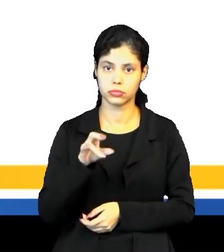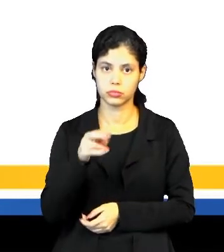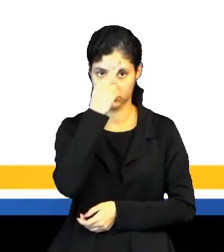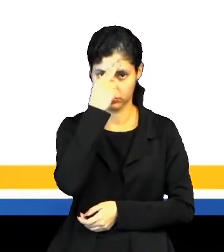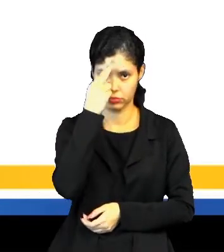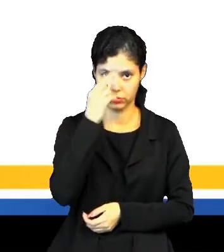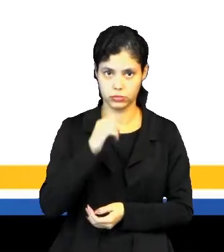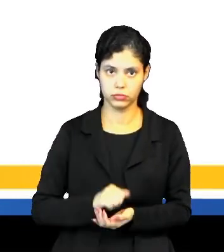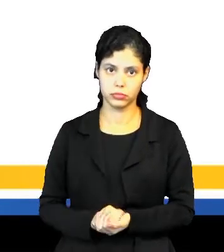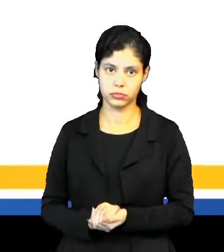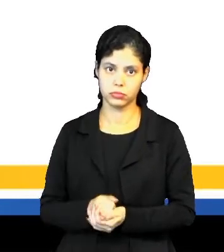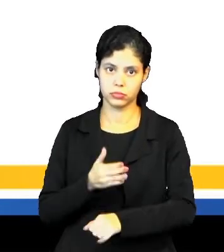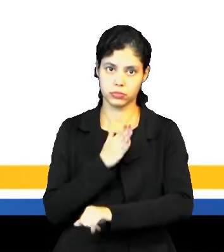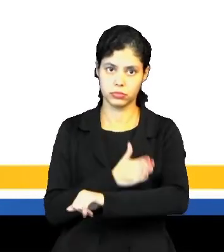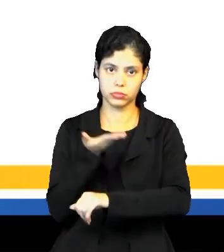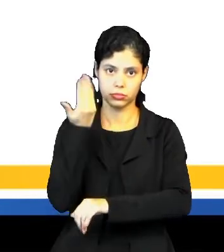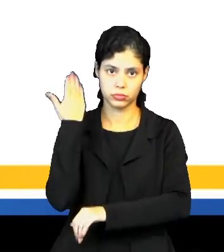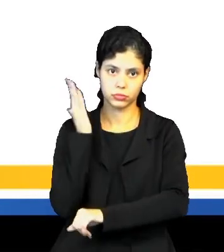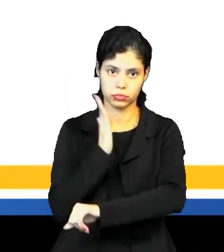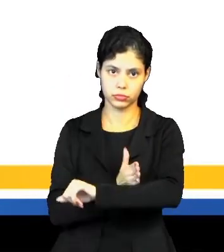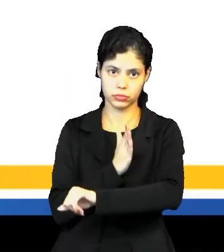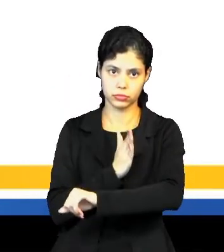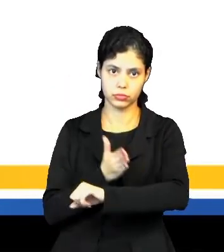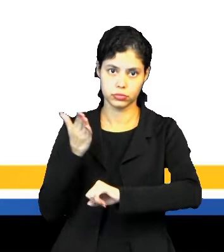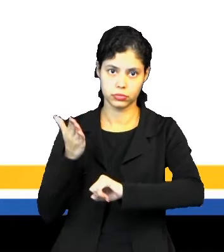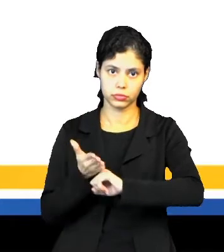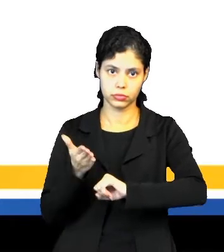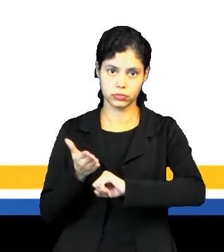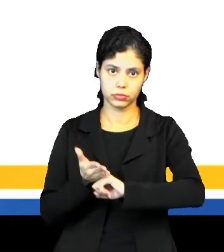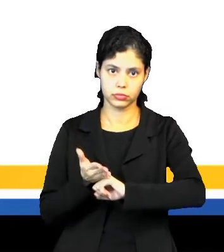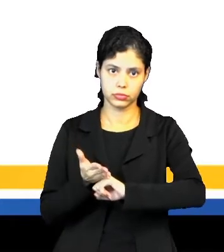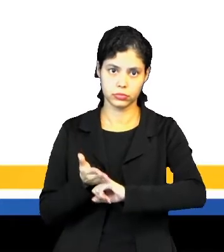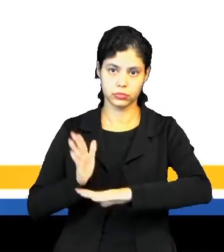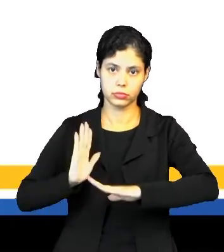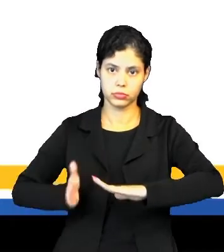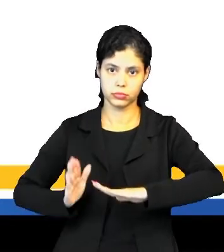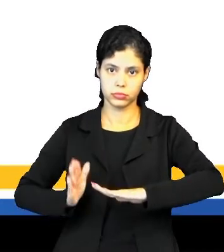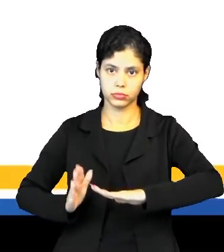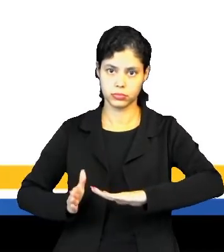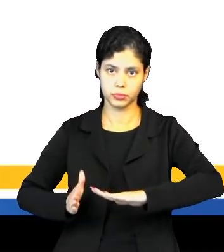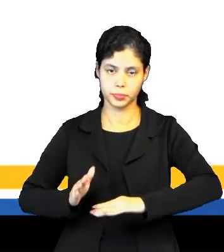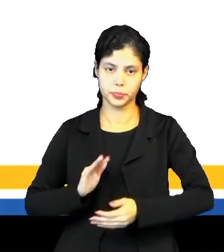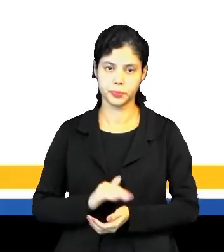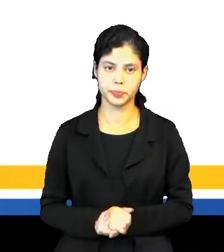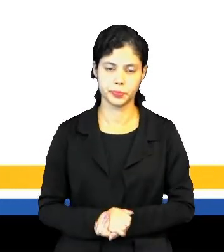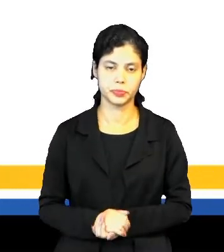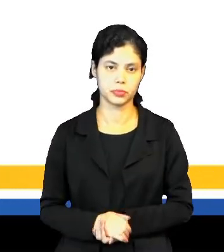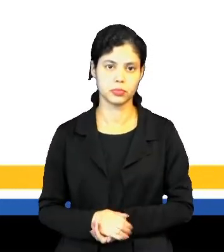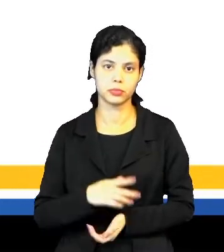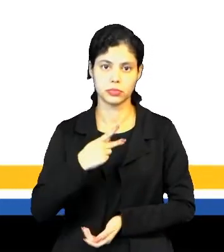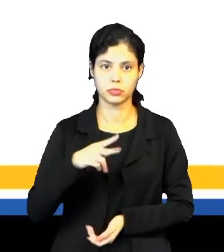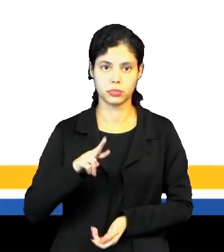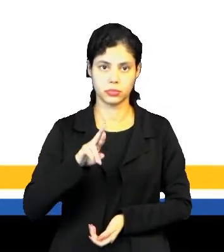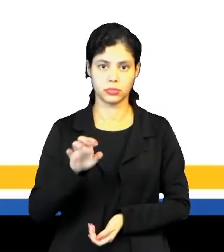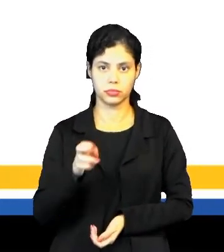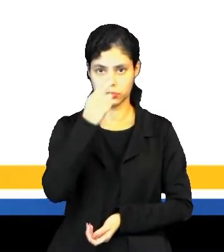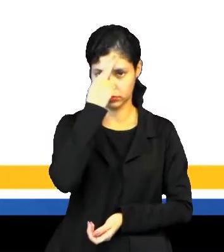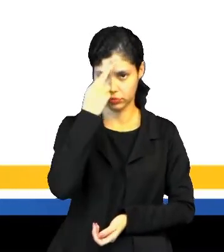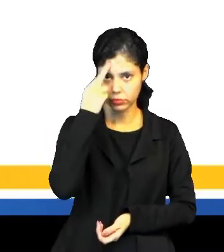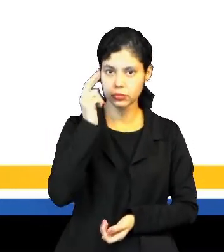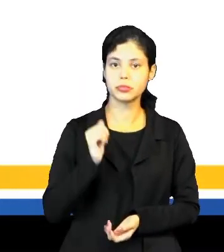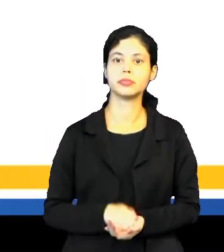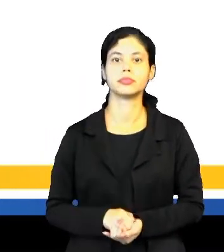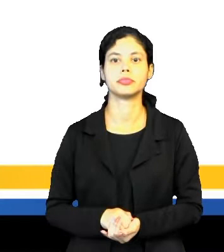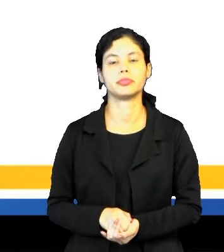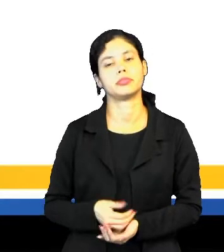Idade Antiga, Idade Média, Idade Moderna e Idade Contemporânea. Sendo que a pré-história se refere aos